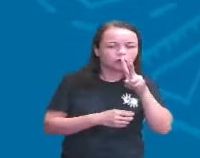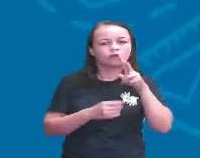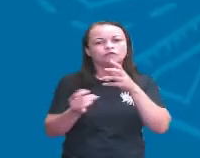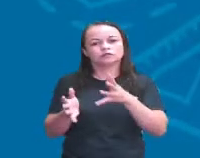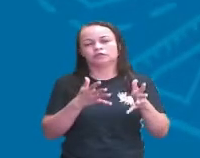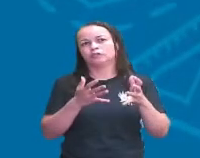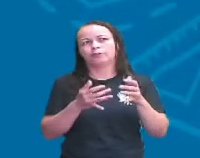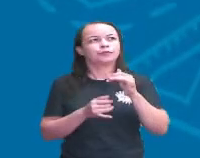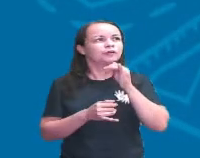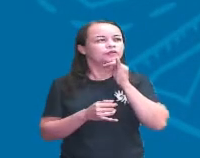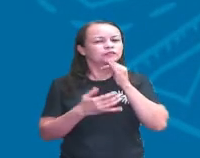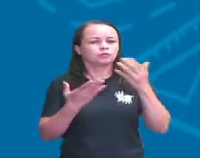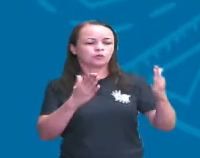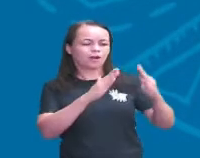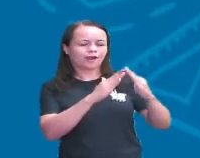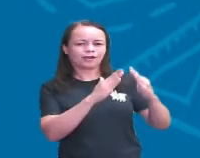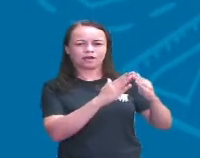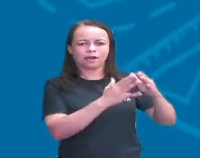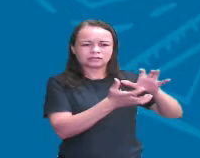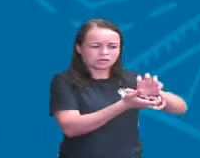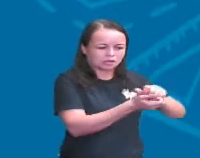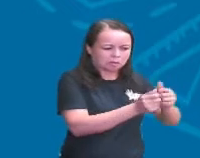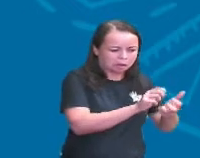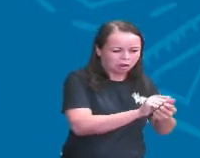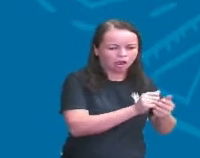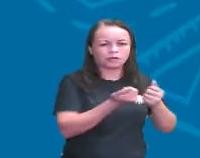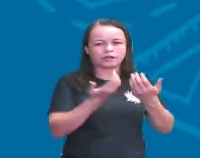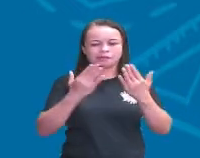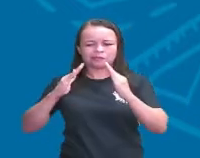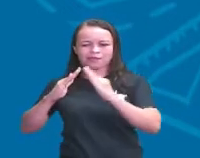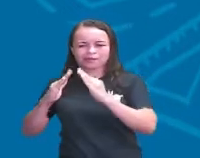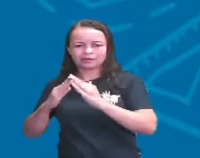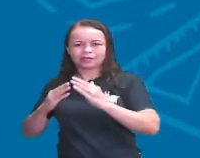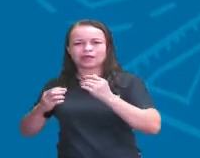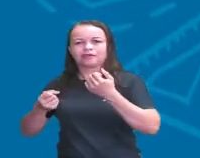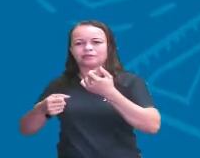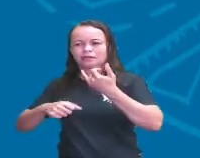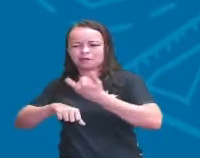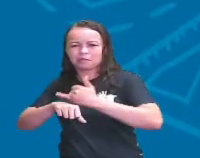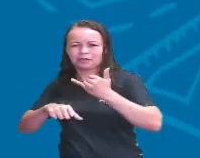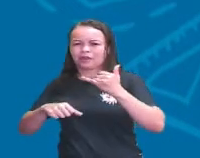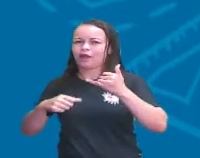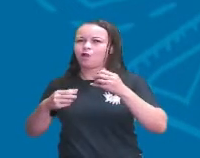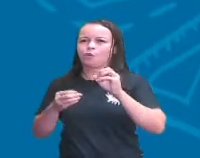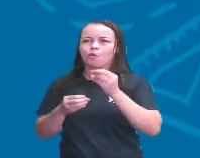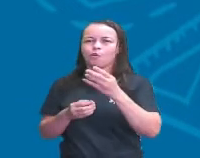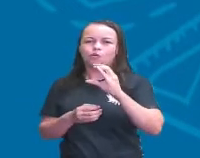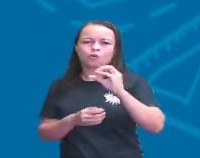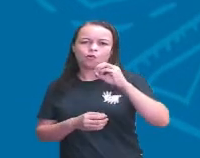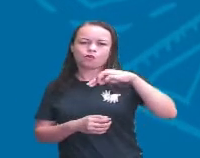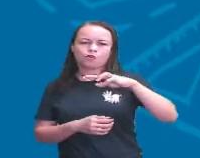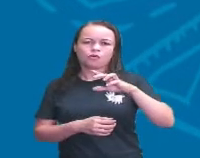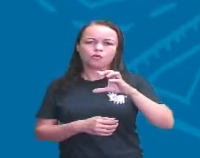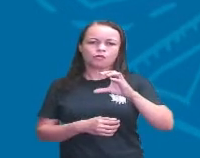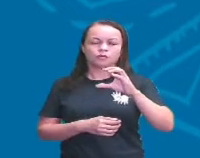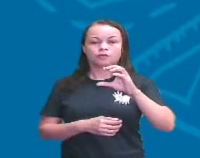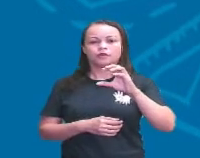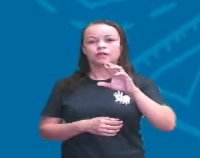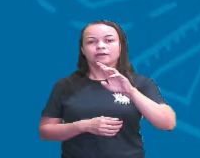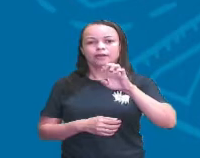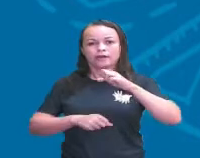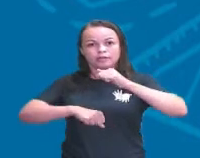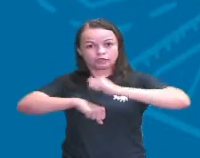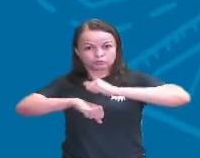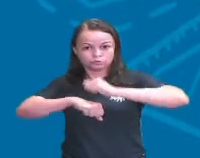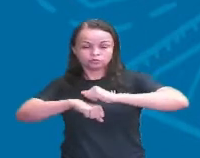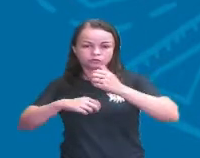de uma casa de barro para a durabilidade de uma casa de metal, de concreto, a gente vai